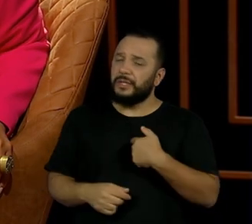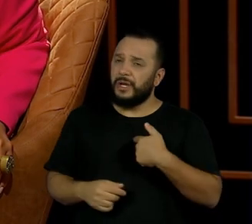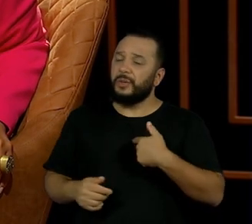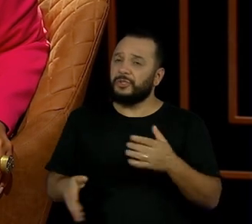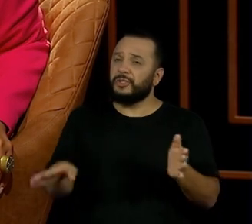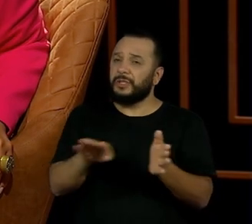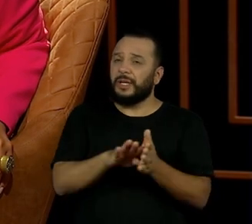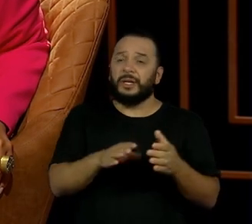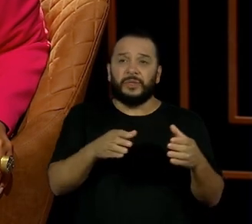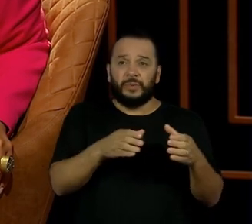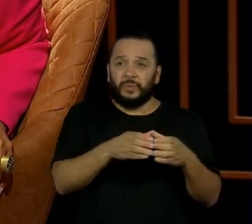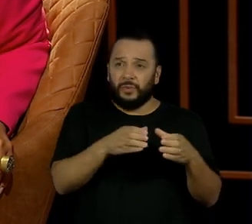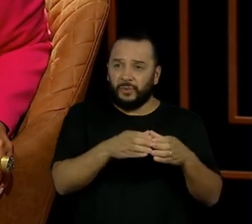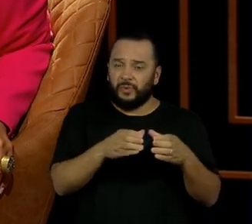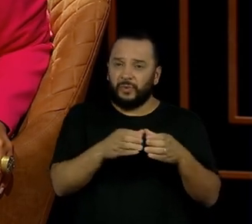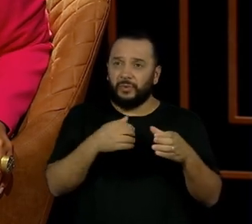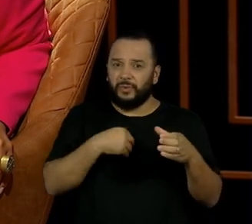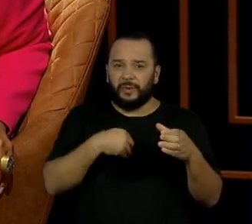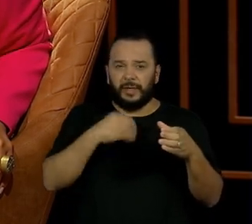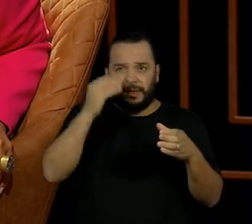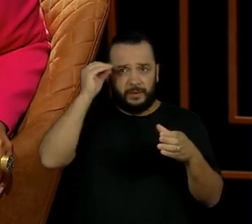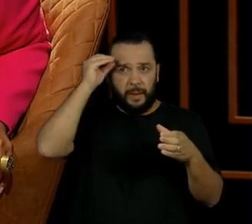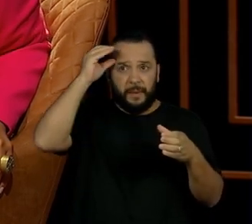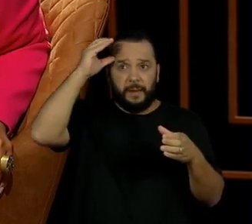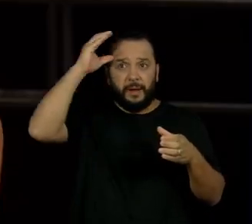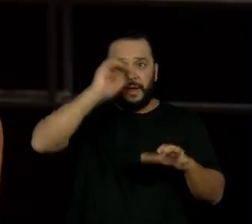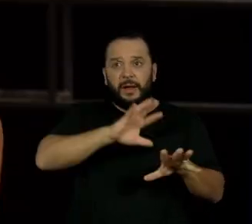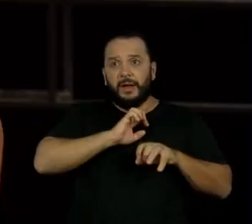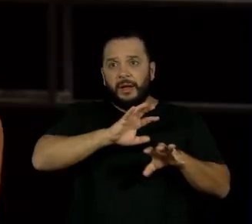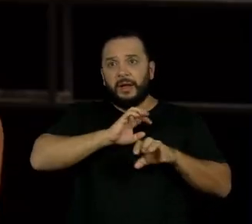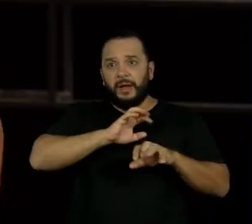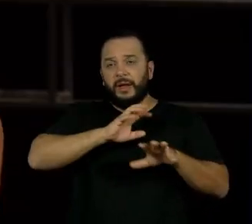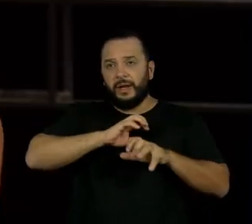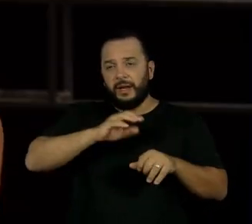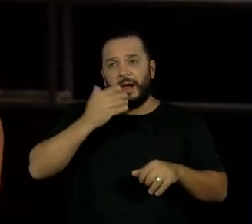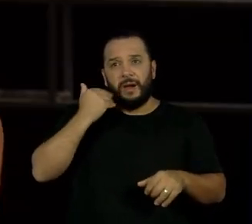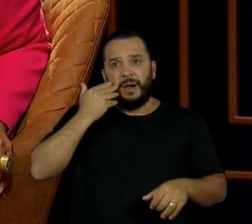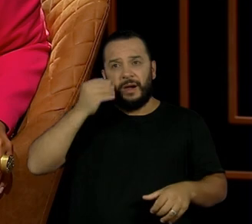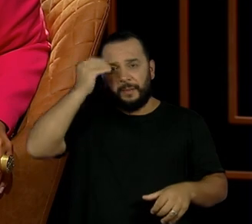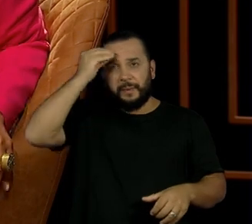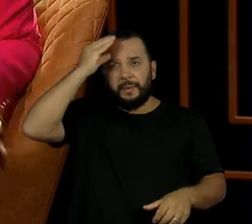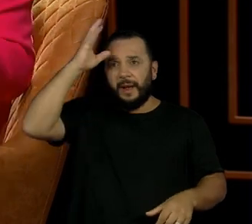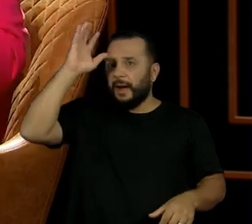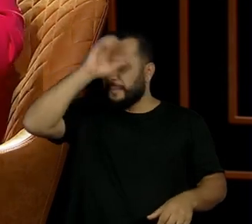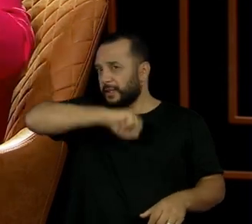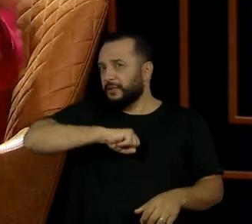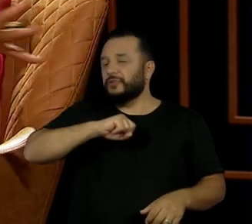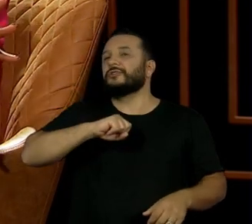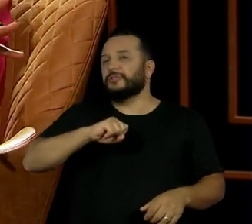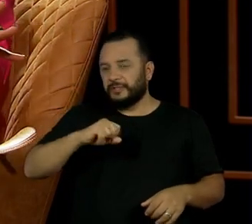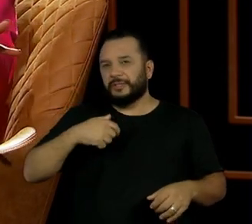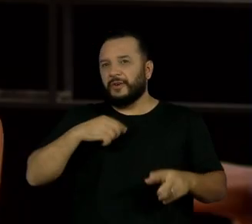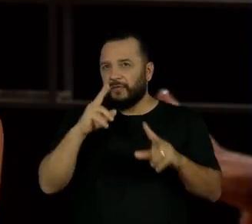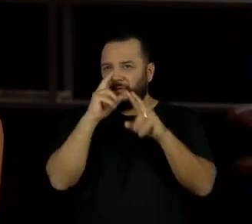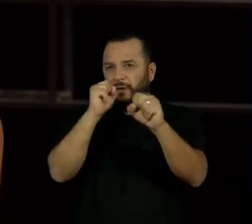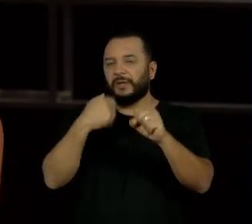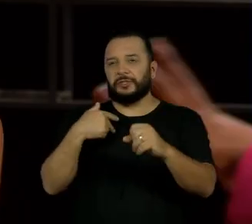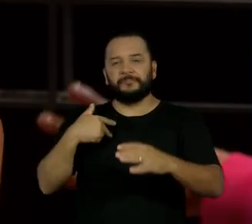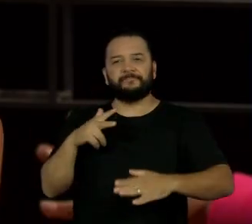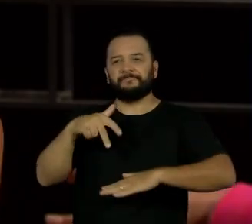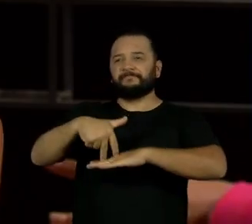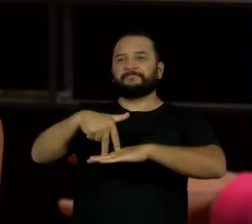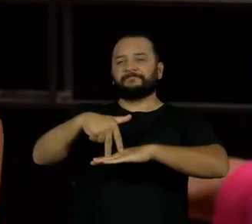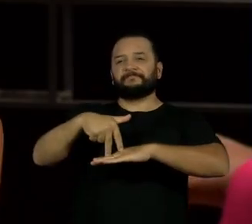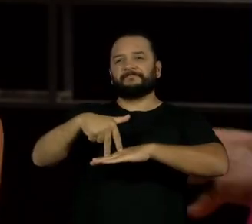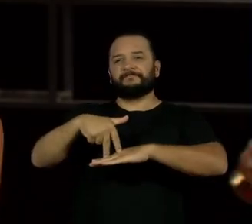e sair outra né porque eu me fortaleci muito sonoramente e esteticamente no sentido palco né eu